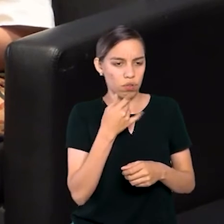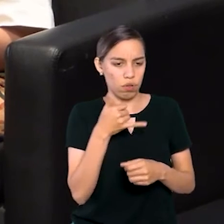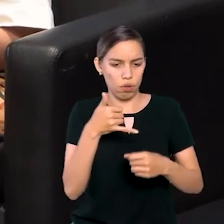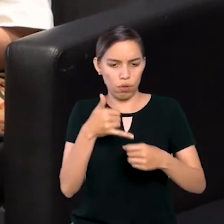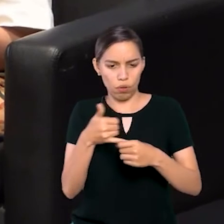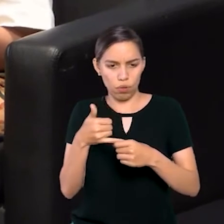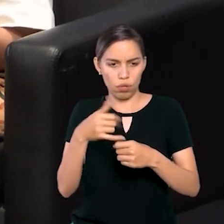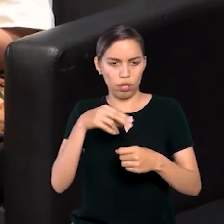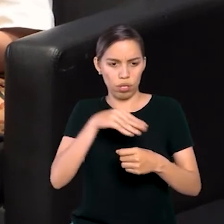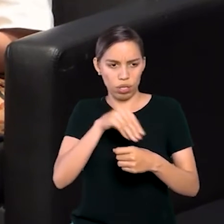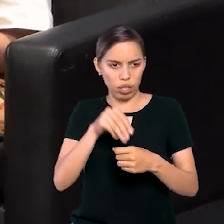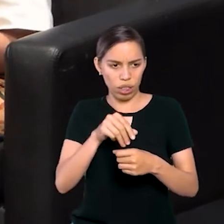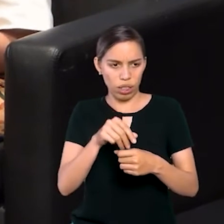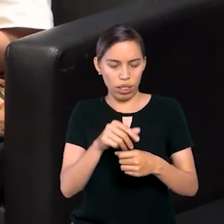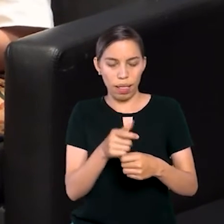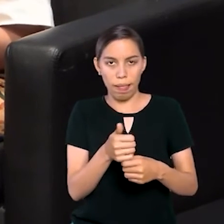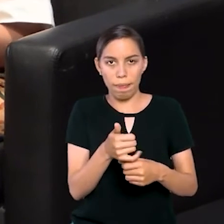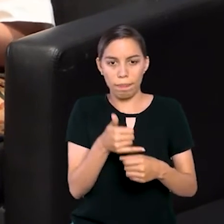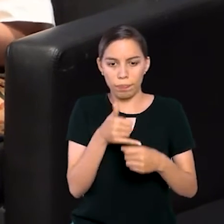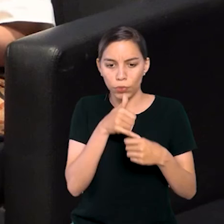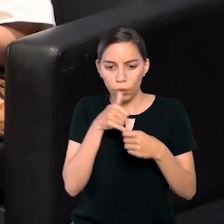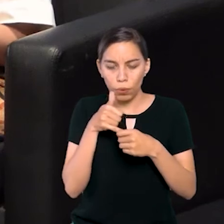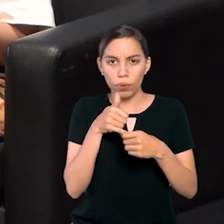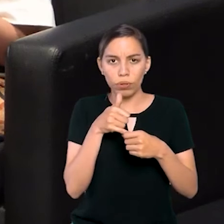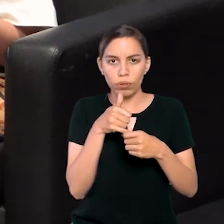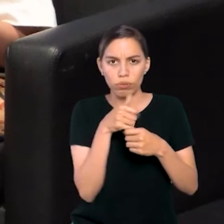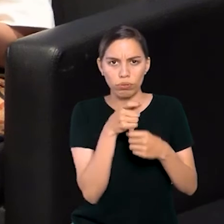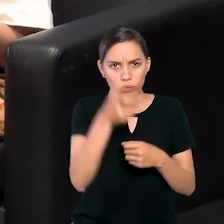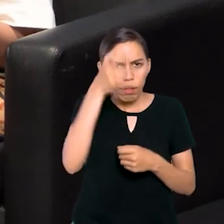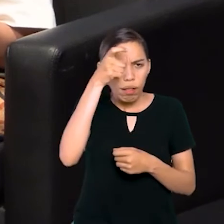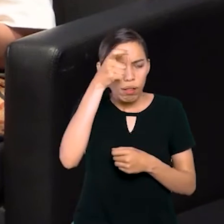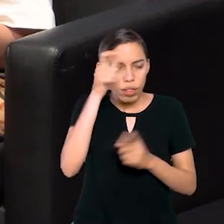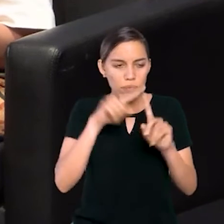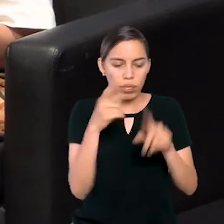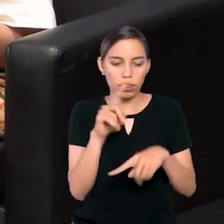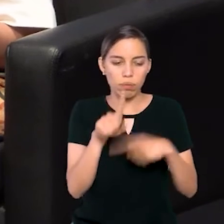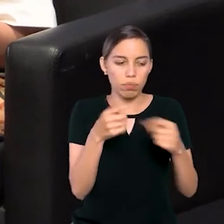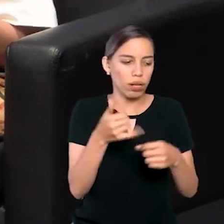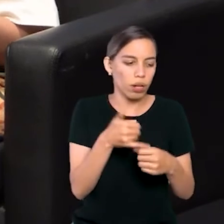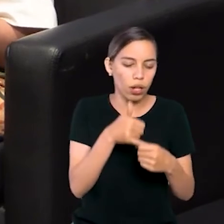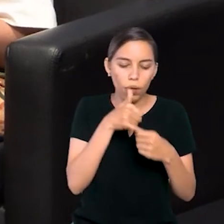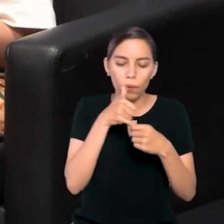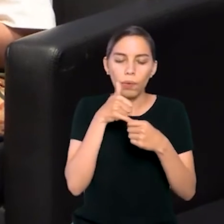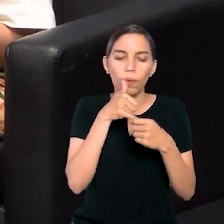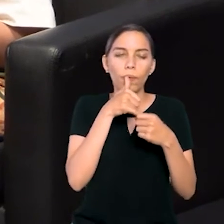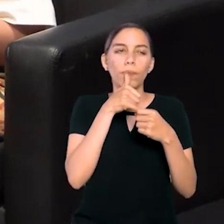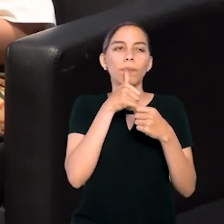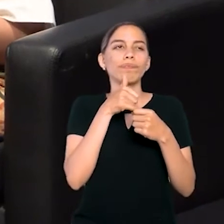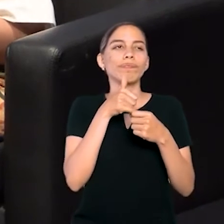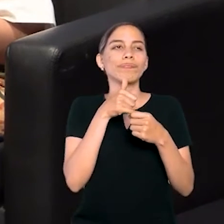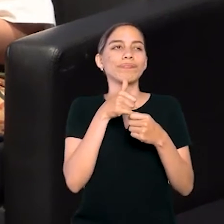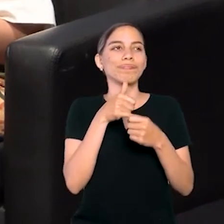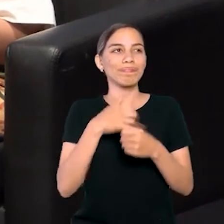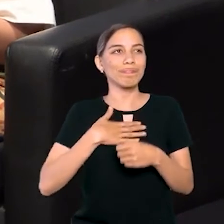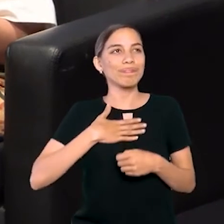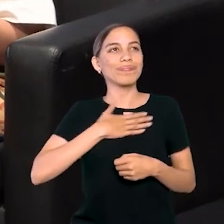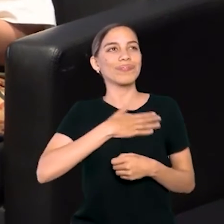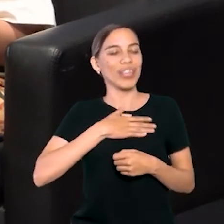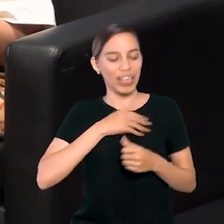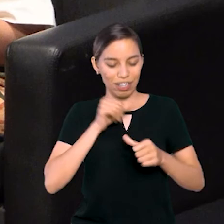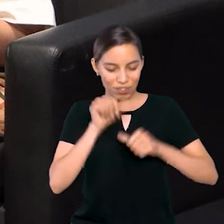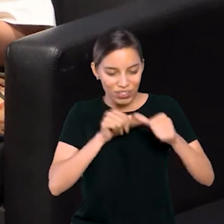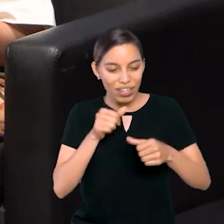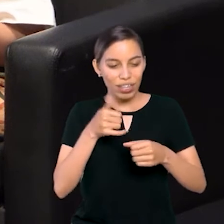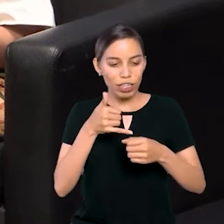como bebida do demônio. Depois que eles começaram a tomar e gostaram, aí eles